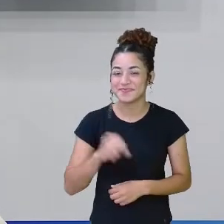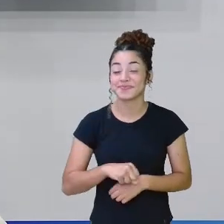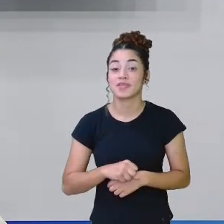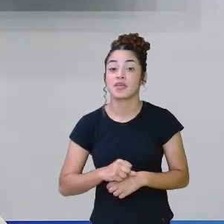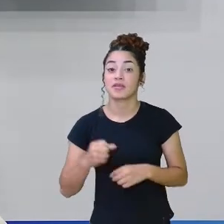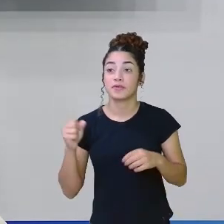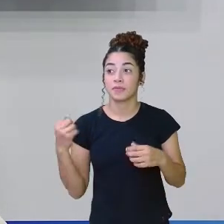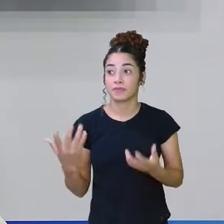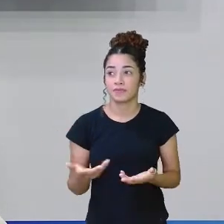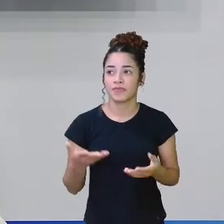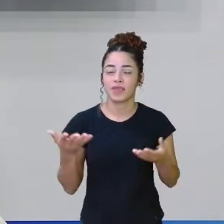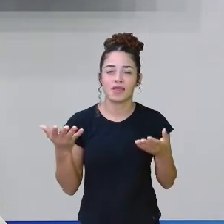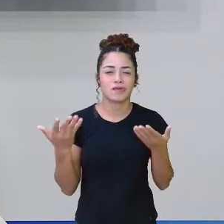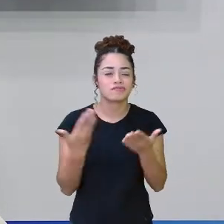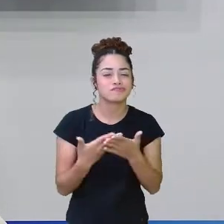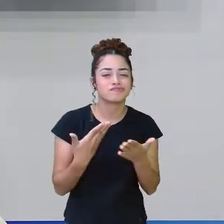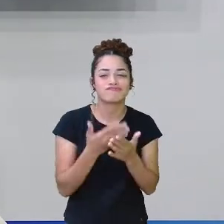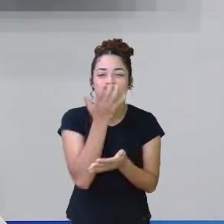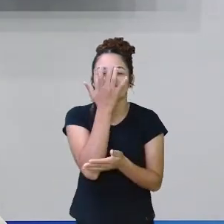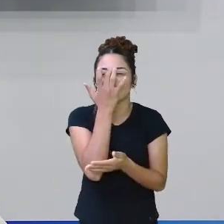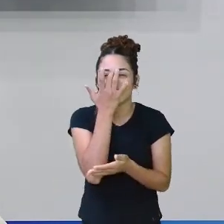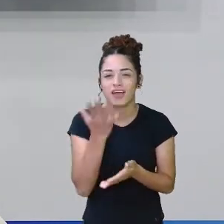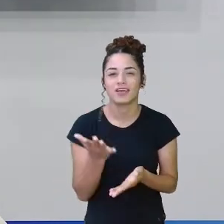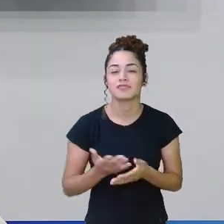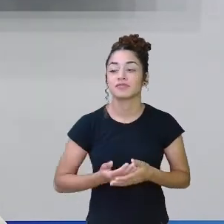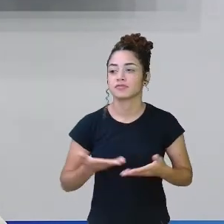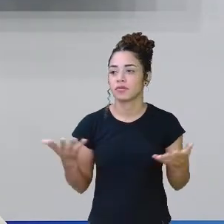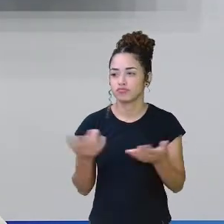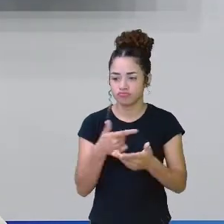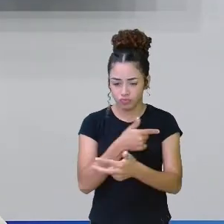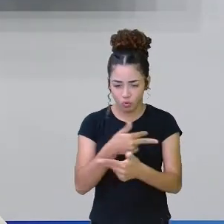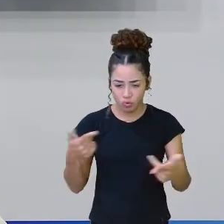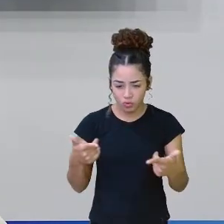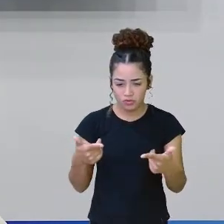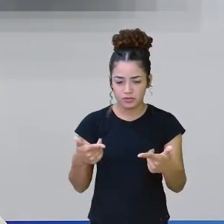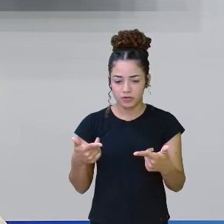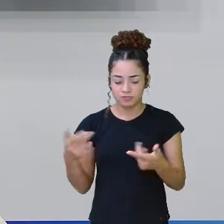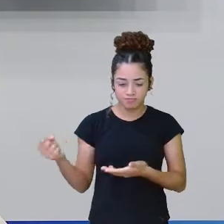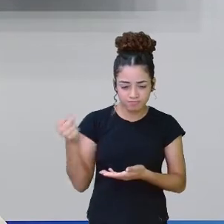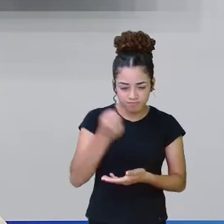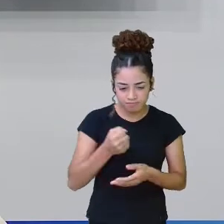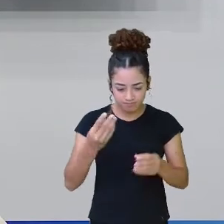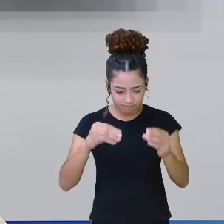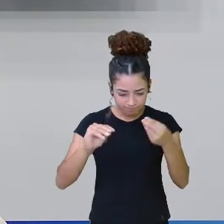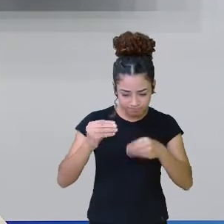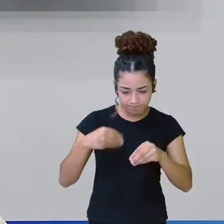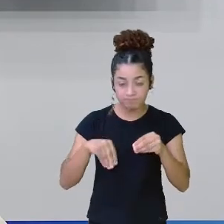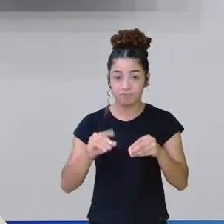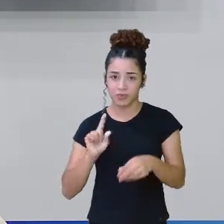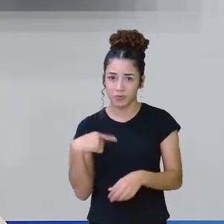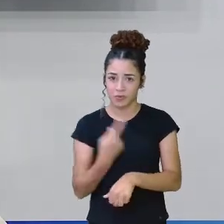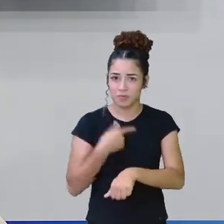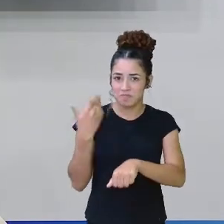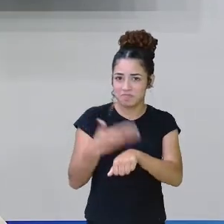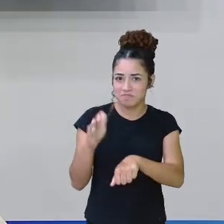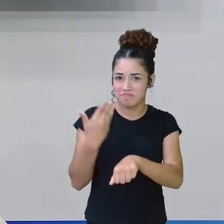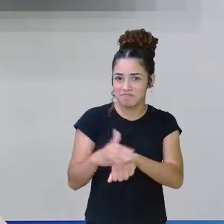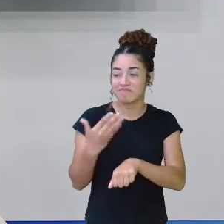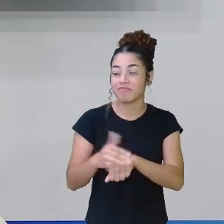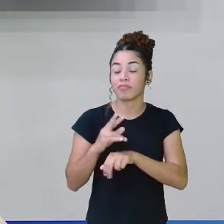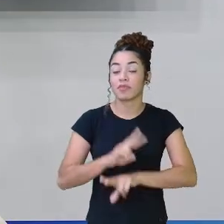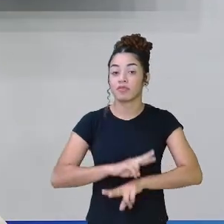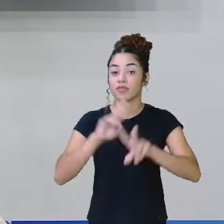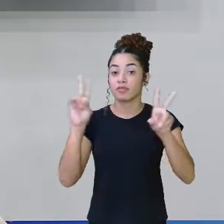Aula um docinho hoje. Muito fácil. Trouxe algumas coisas aqui na mesa para a gente praticar um pouco